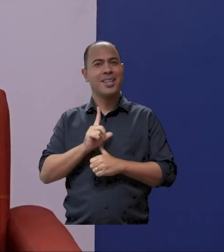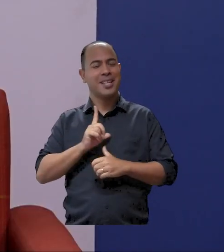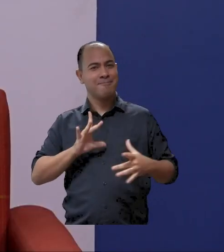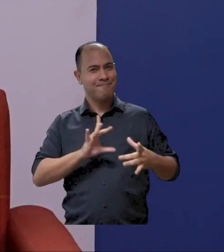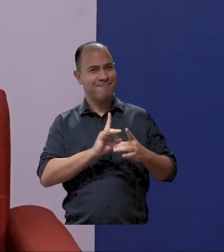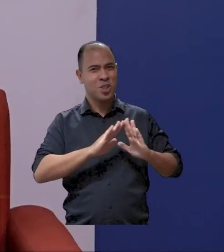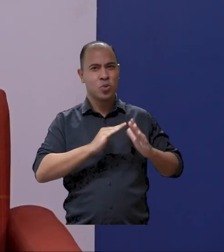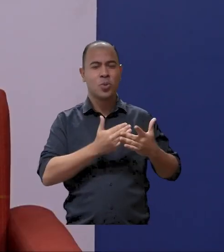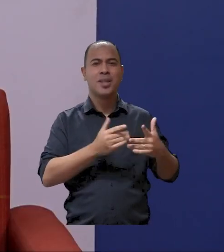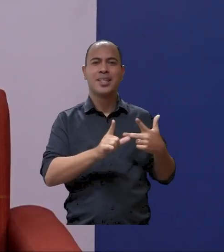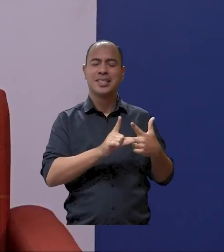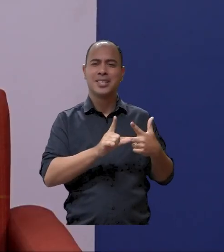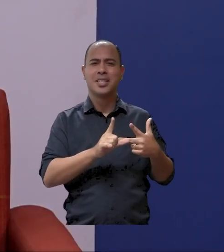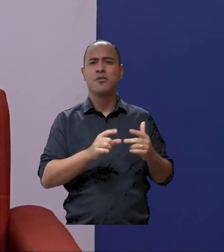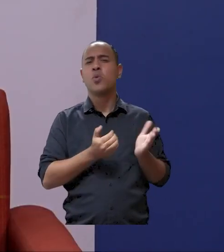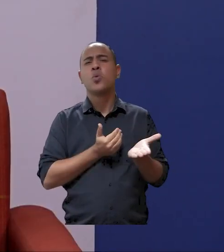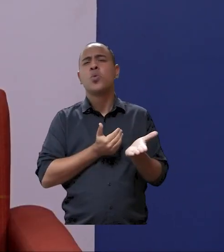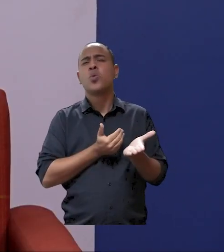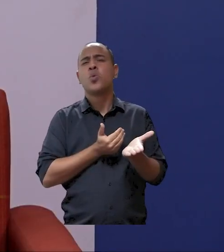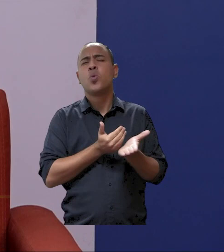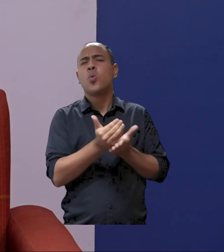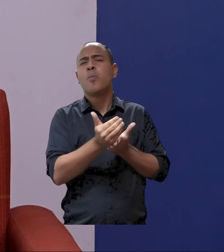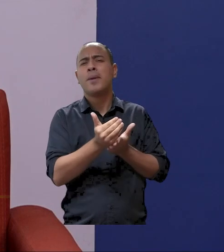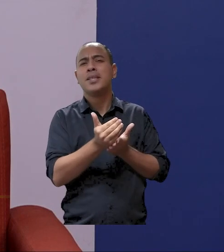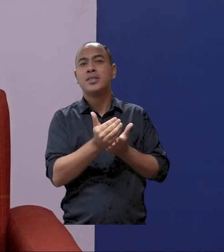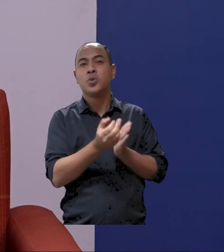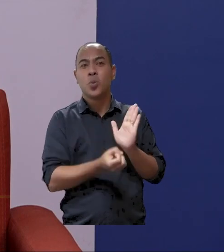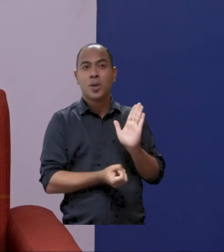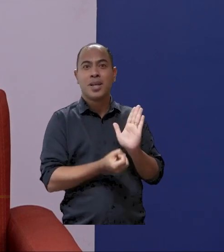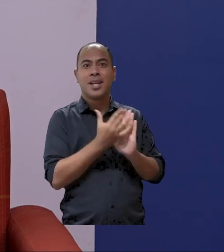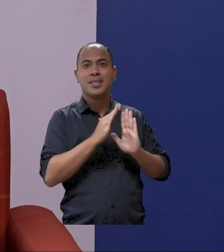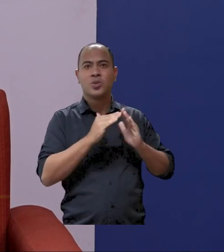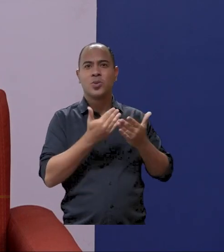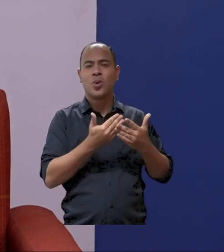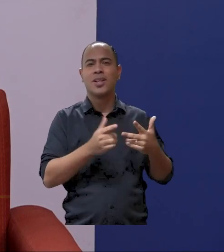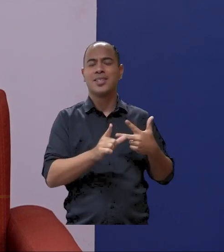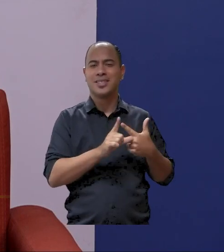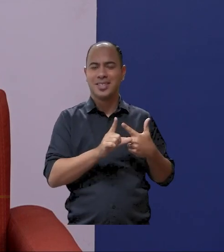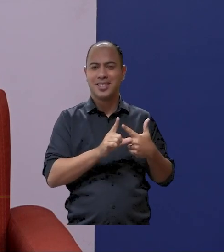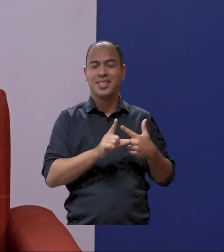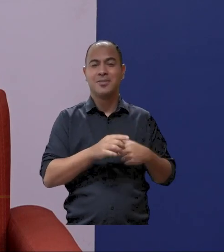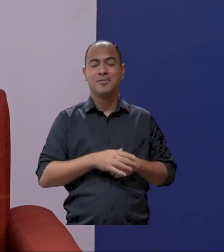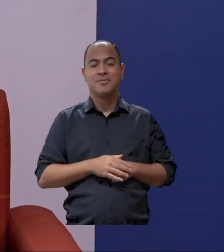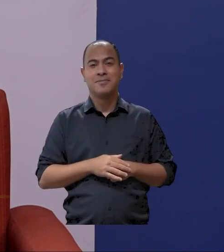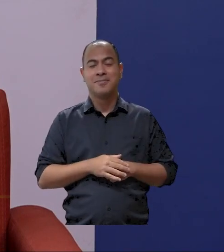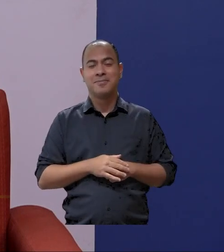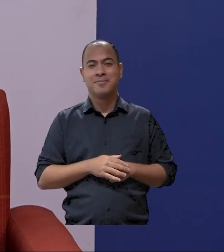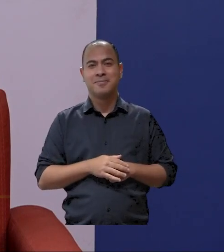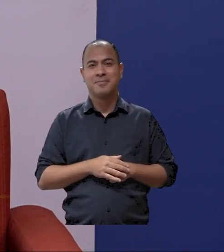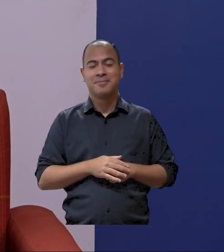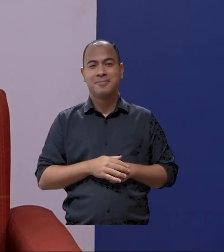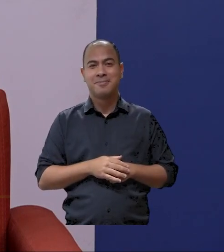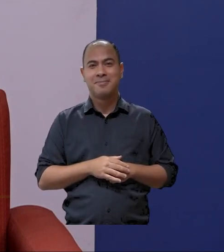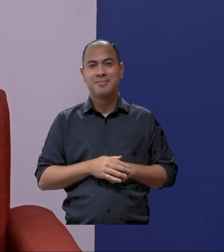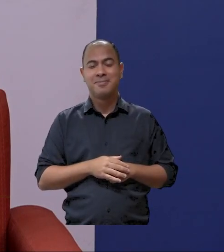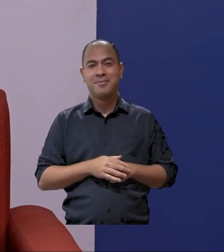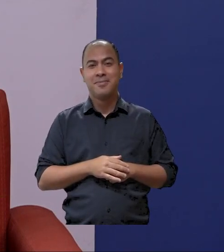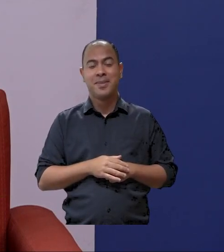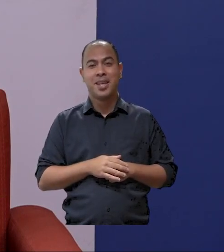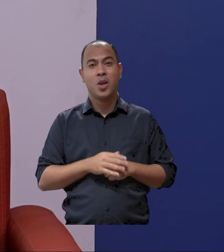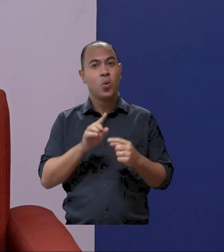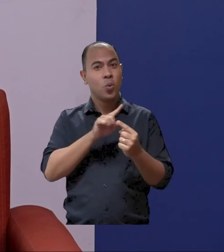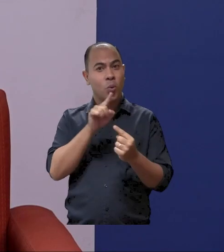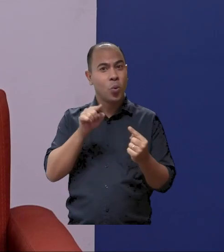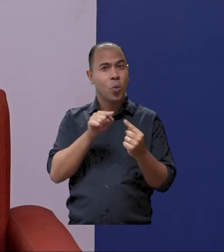Procuradoria. Essa é uma parceria que existe desde a criação da Escola do Legislativo e ela